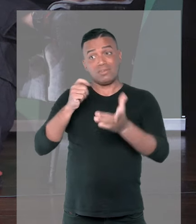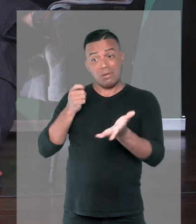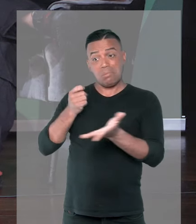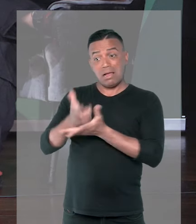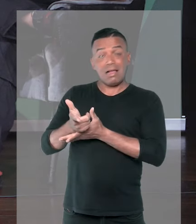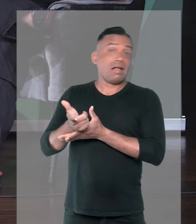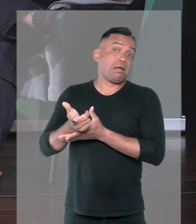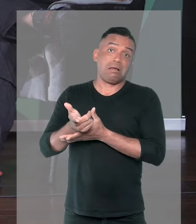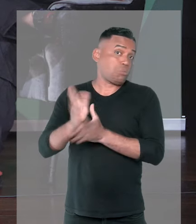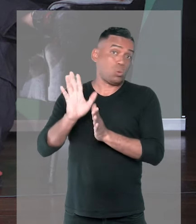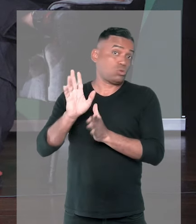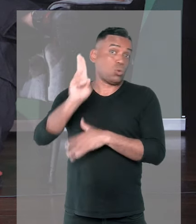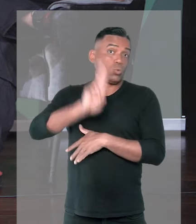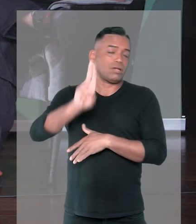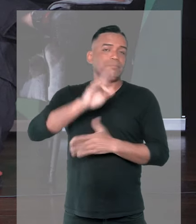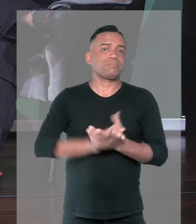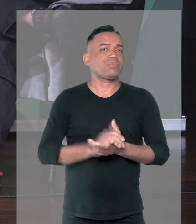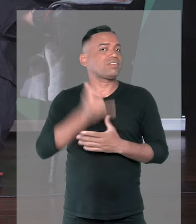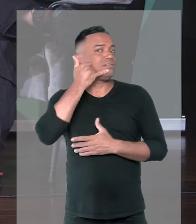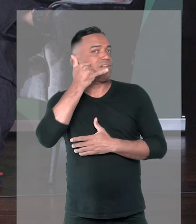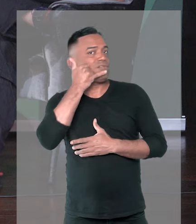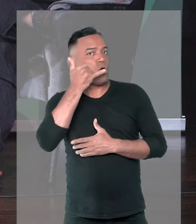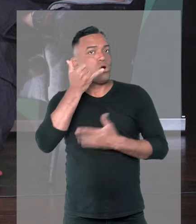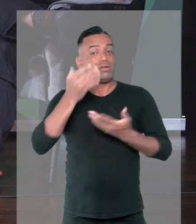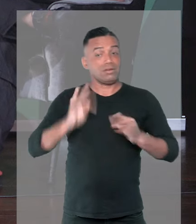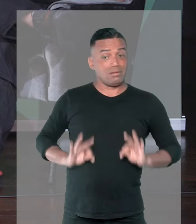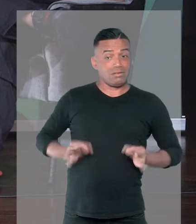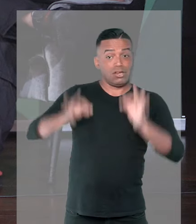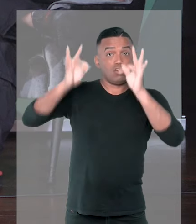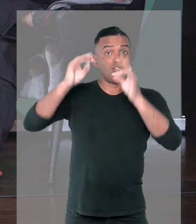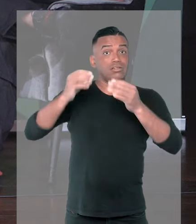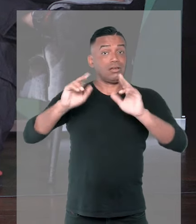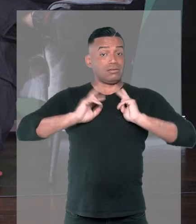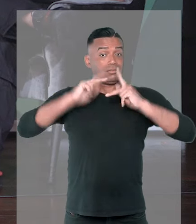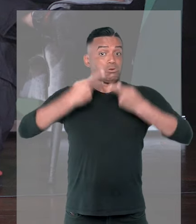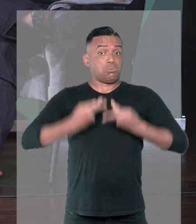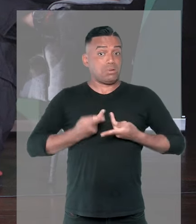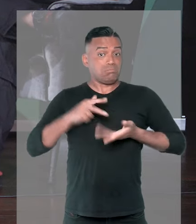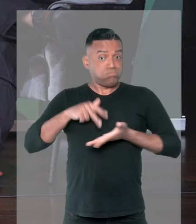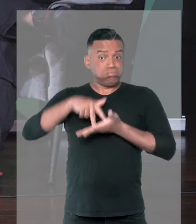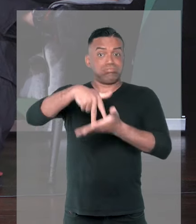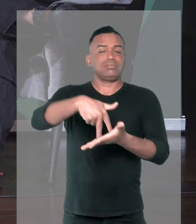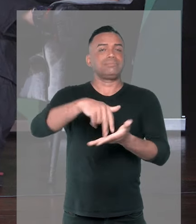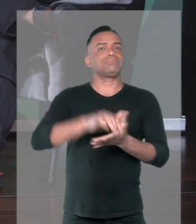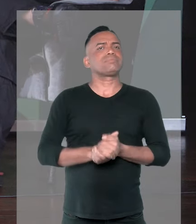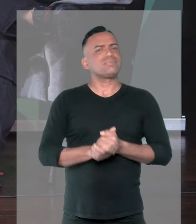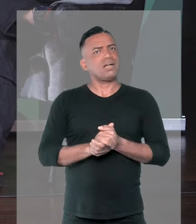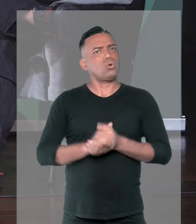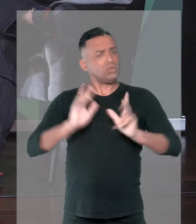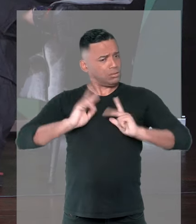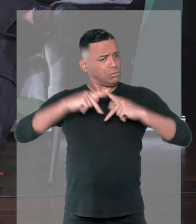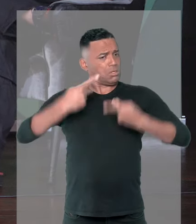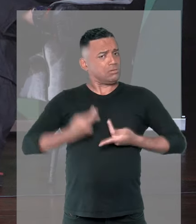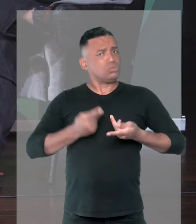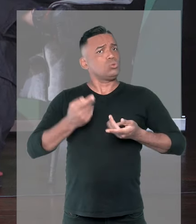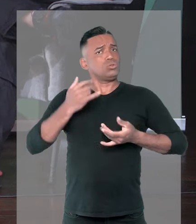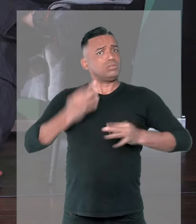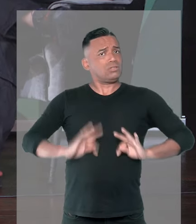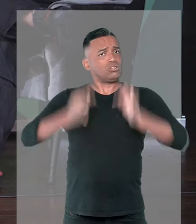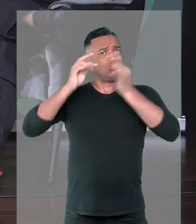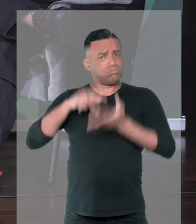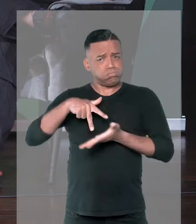usar por volume smartphones que informatiz pessoas e esse informatizar pessoas é totalmente diferente